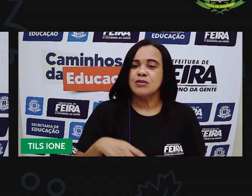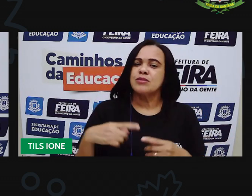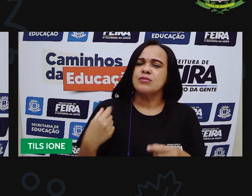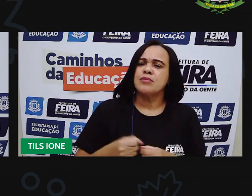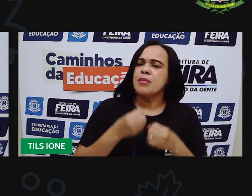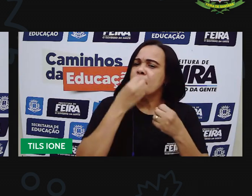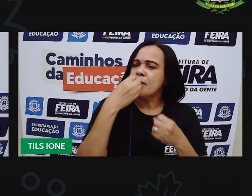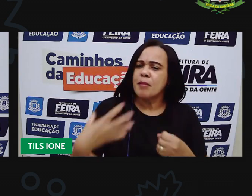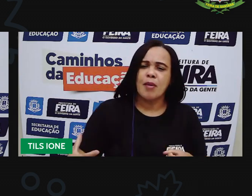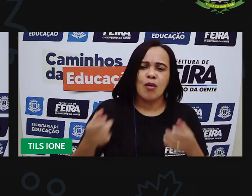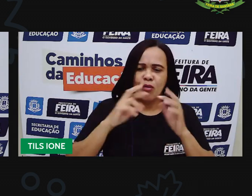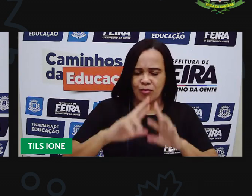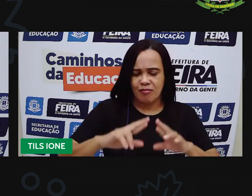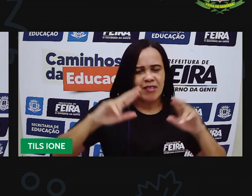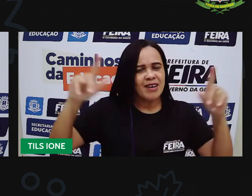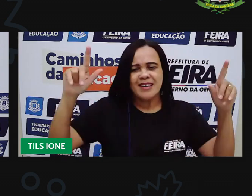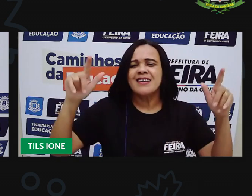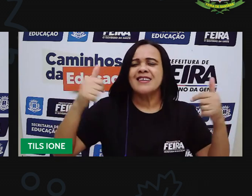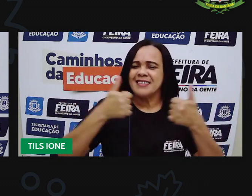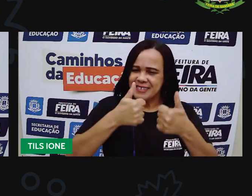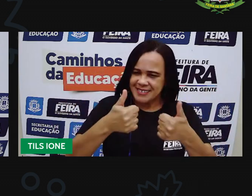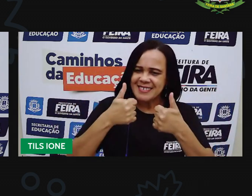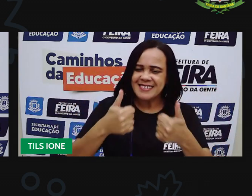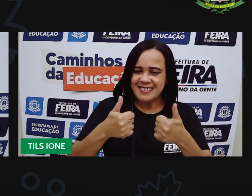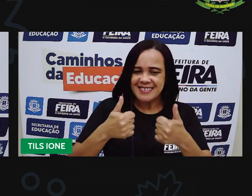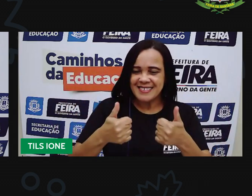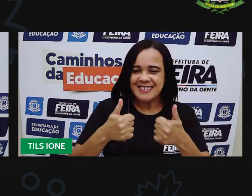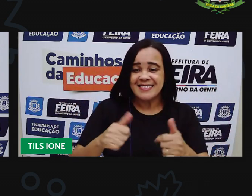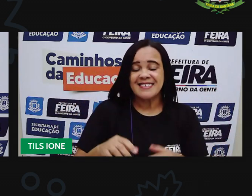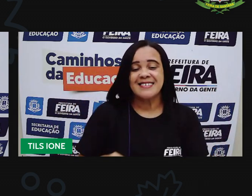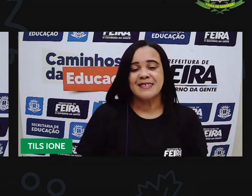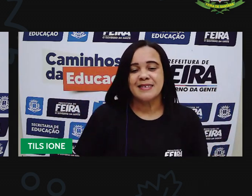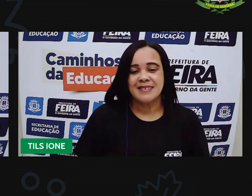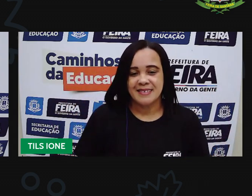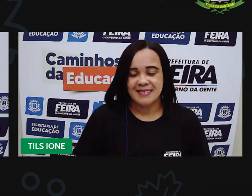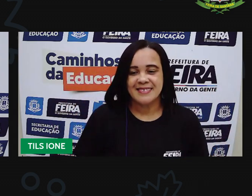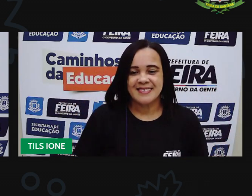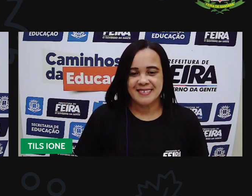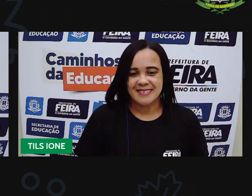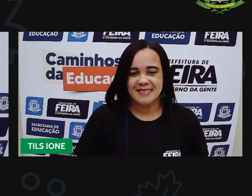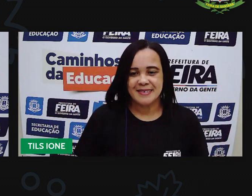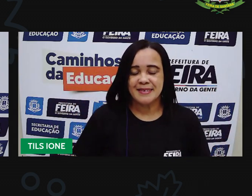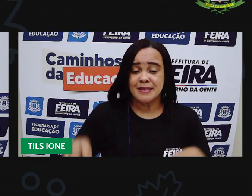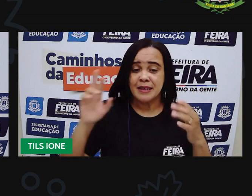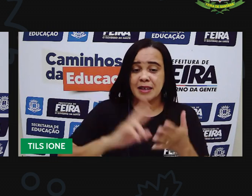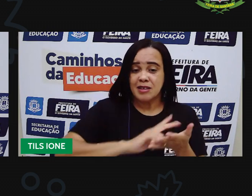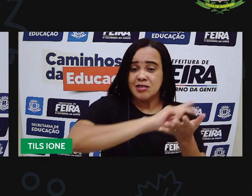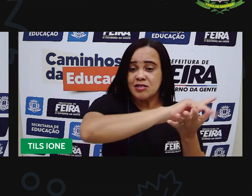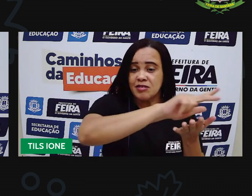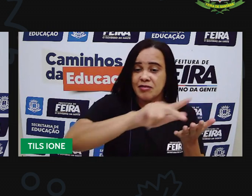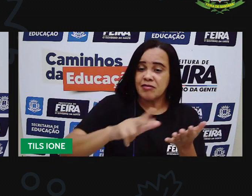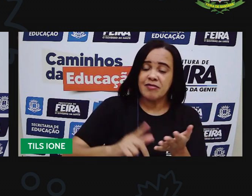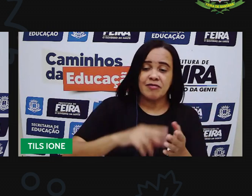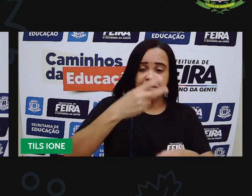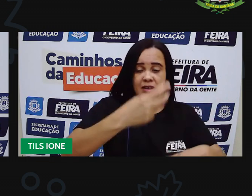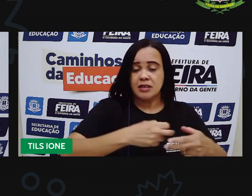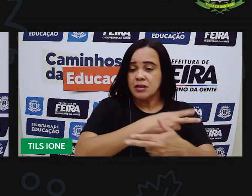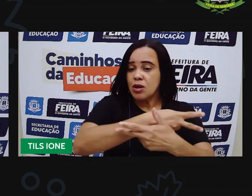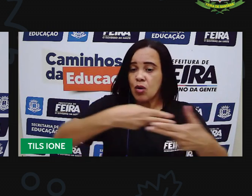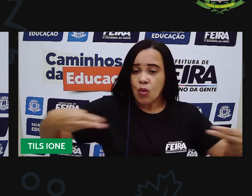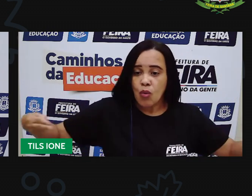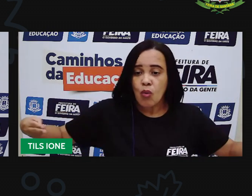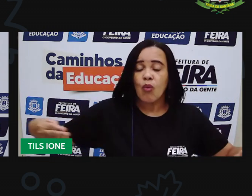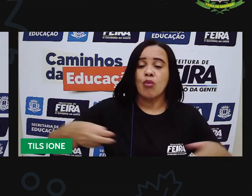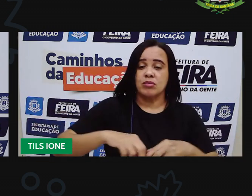vai mostrando ali que a diferença está em diversos aspectos das pessoas. Tem gente